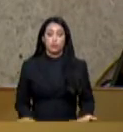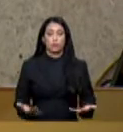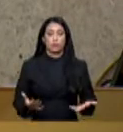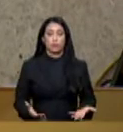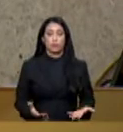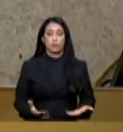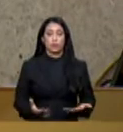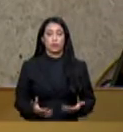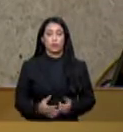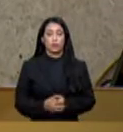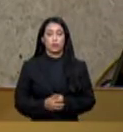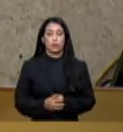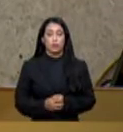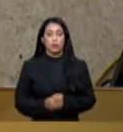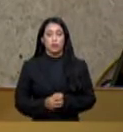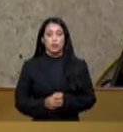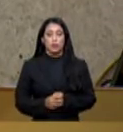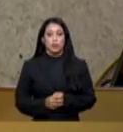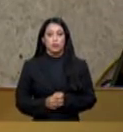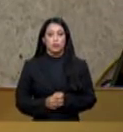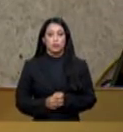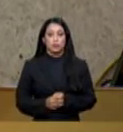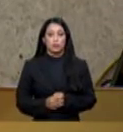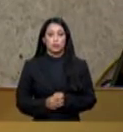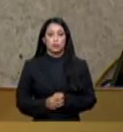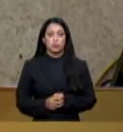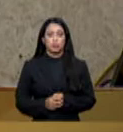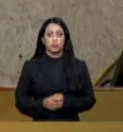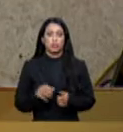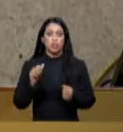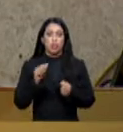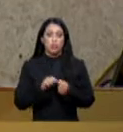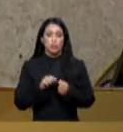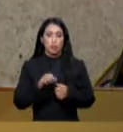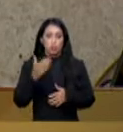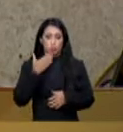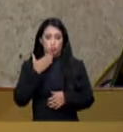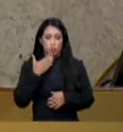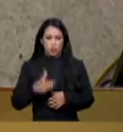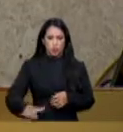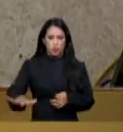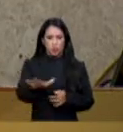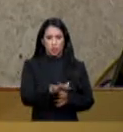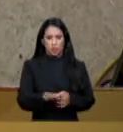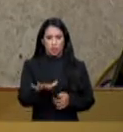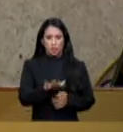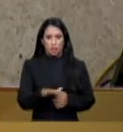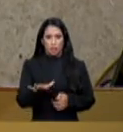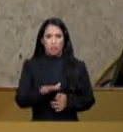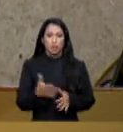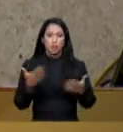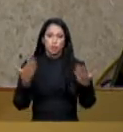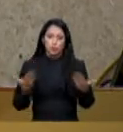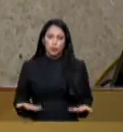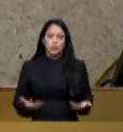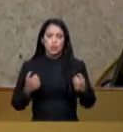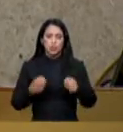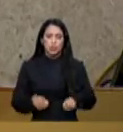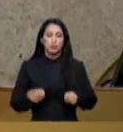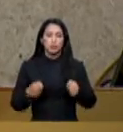Esse descompasso tornaria, pois, o pedido final genérico em face do escopo menor ou mais específico da